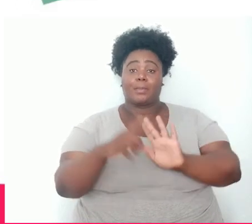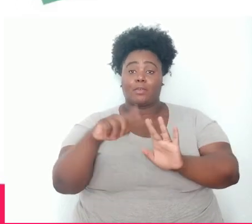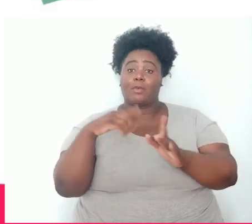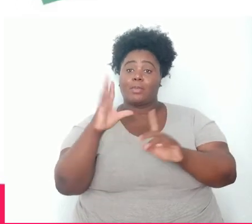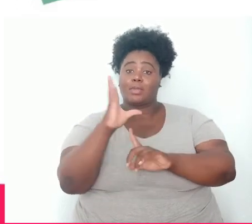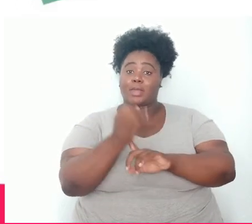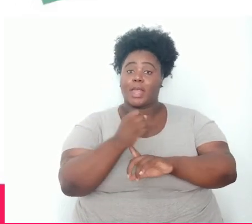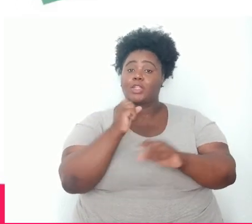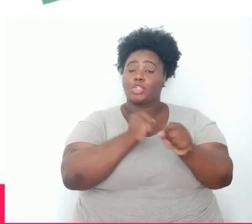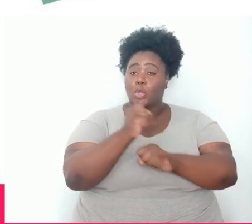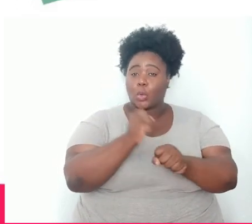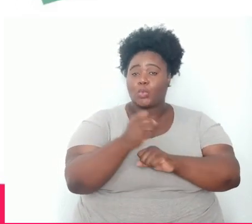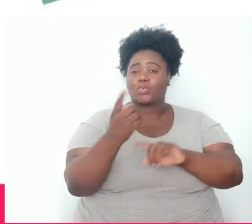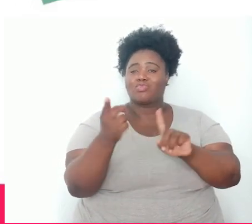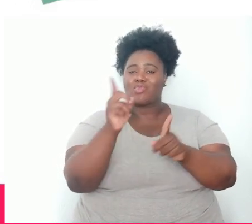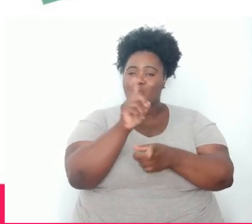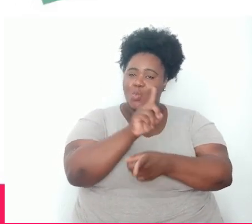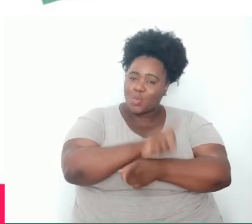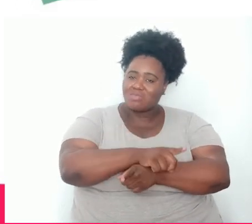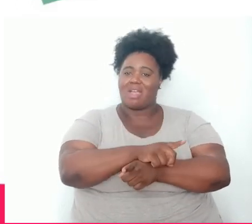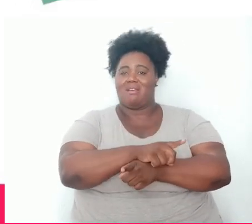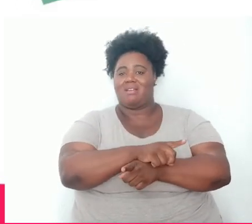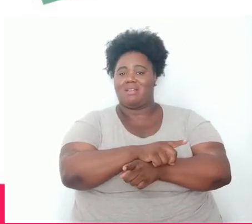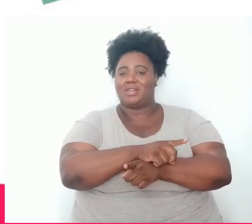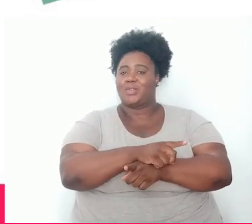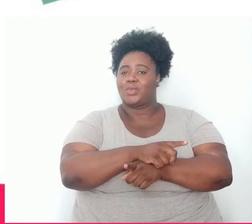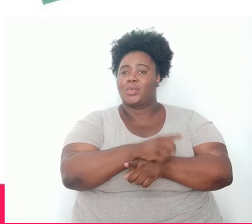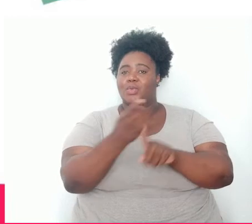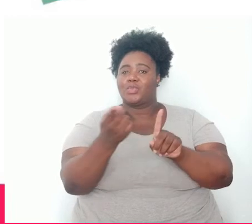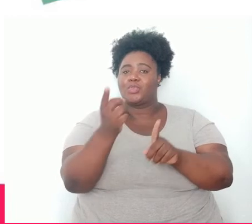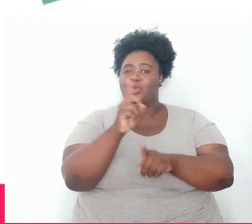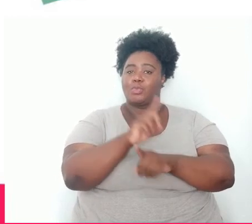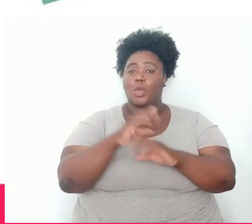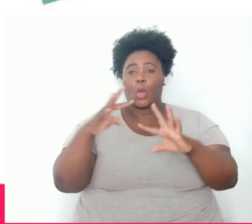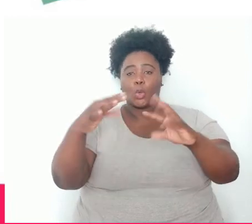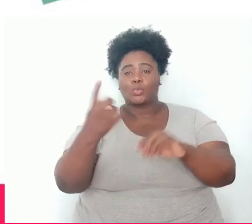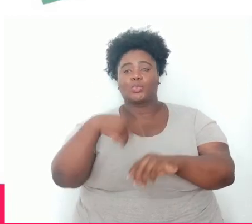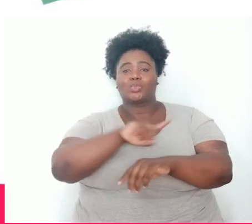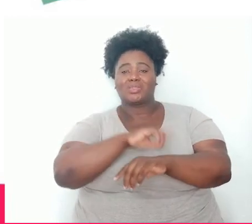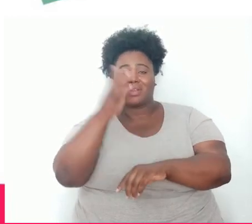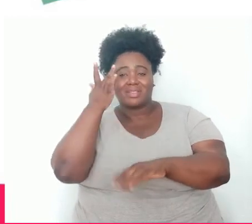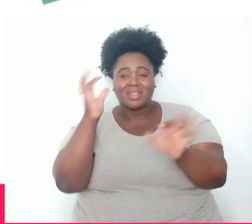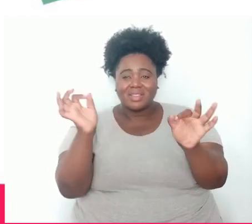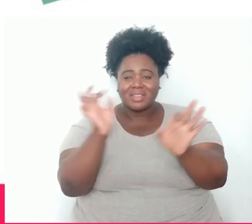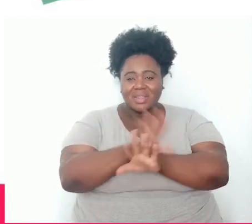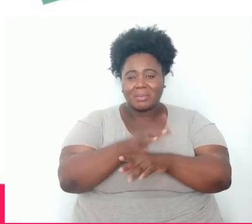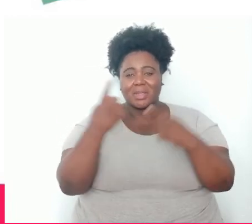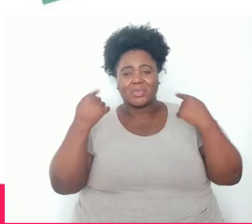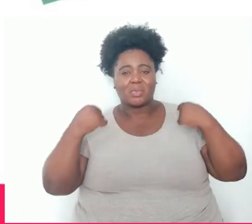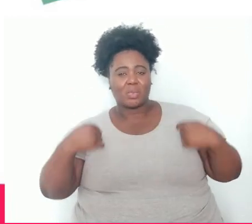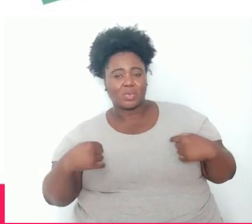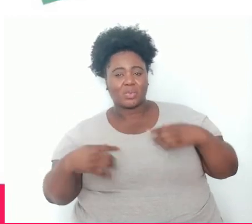da reconstrução, do reprocessar. Reprocessar é uma boa palavra para mim. Tudo que a gente acha que está pronto,